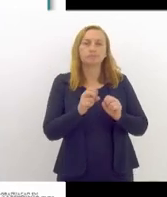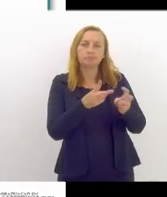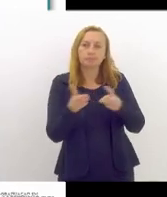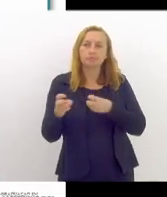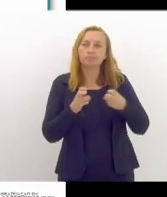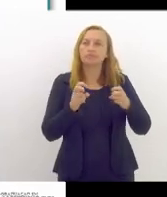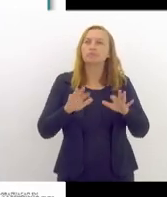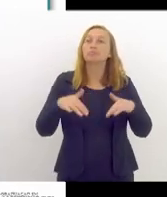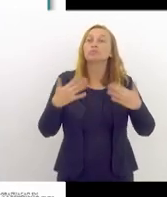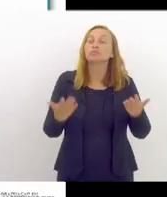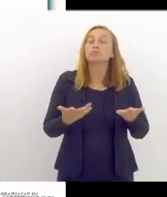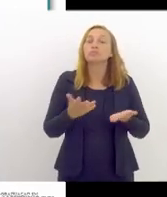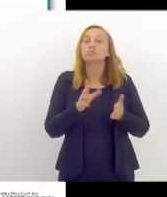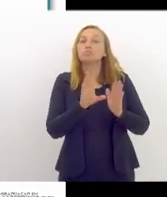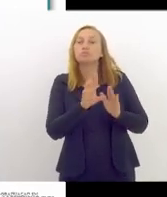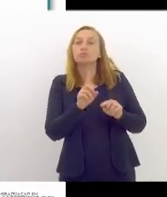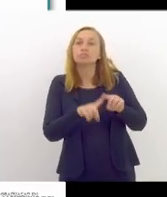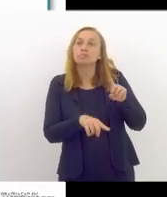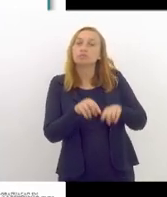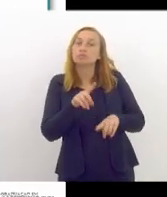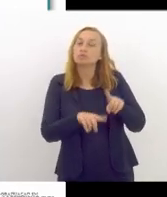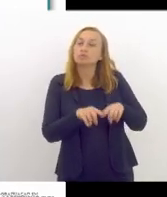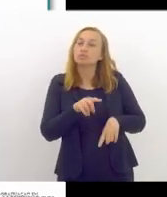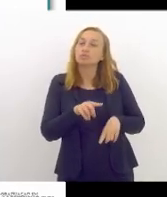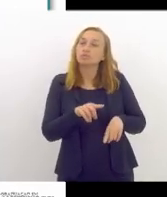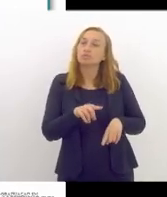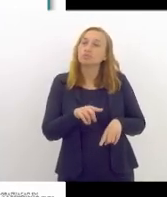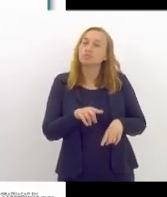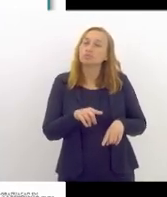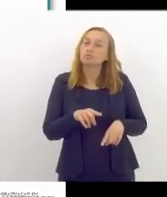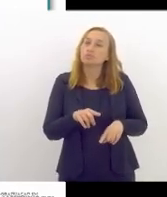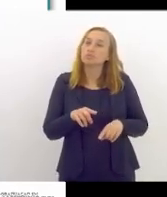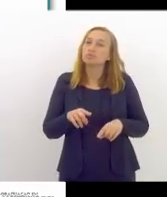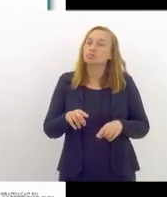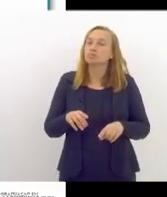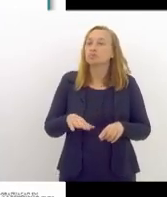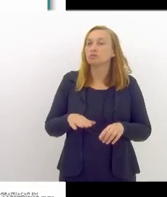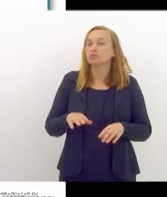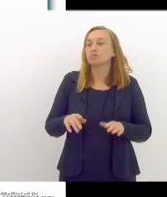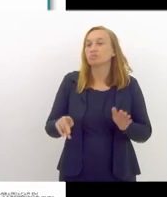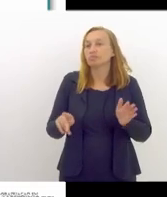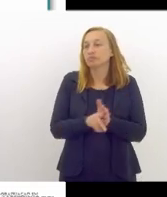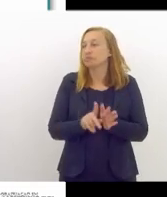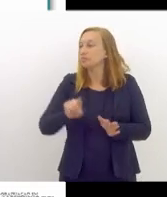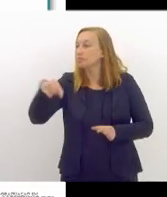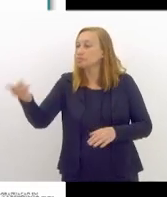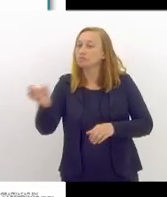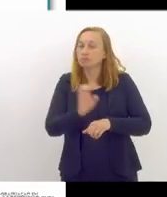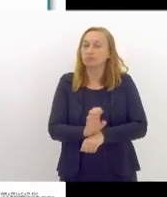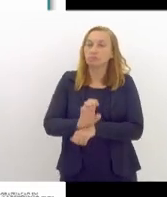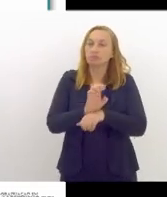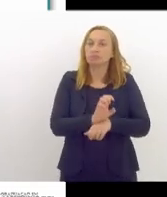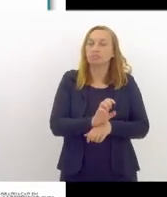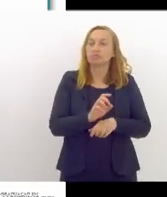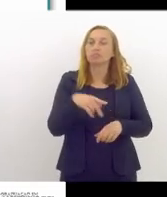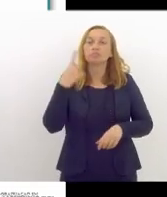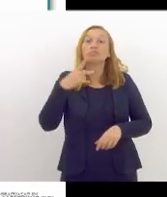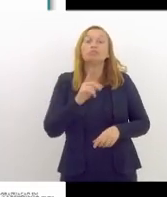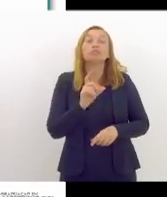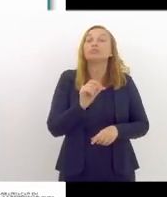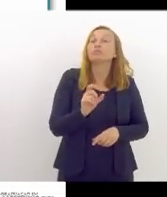Quais são esses produtos que são importados principalmente de outros estados e fazer alguma política de que